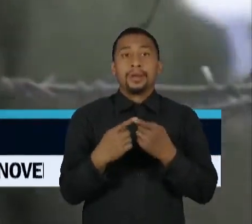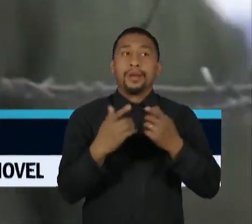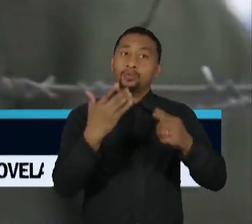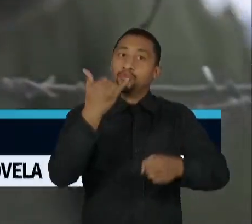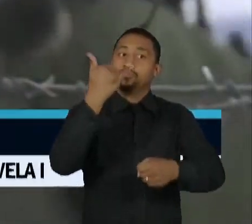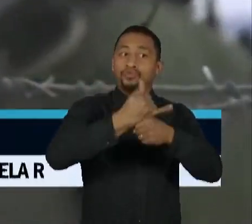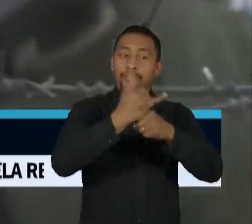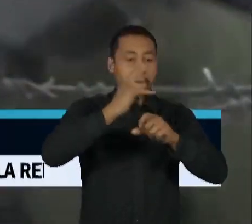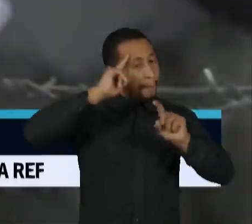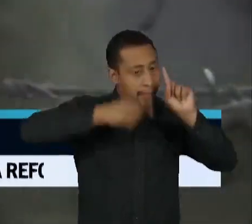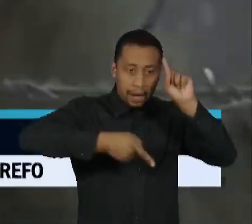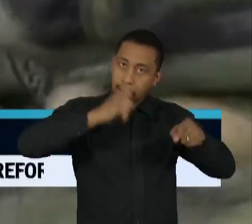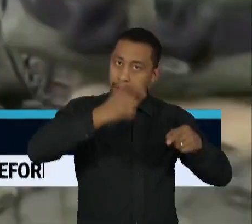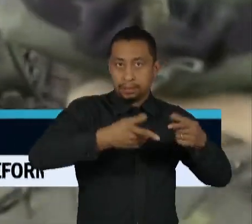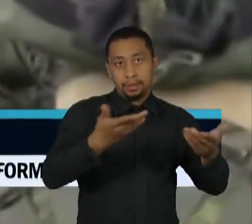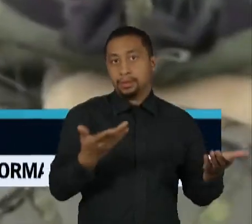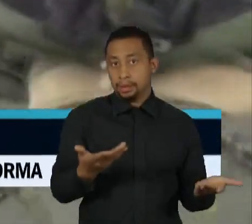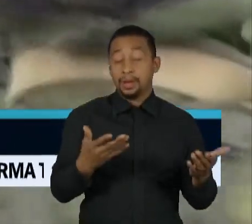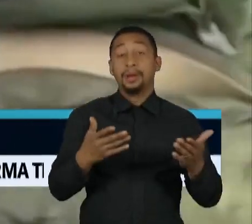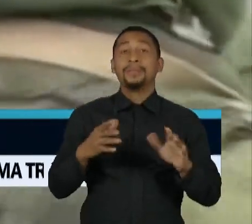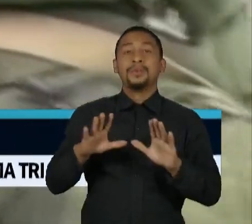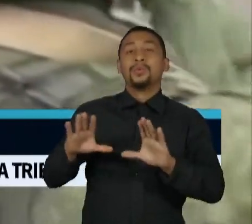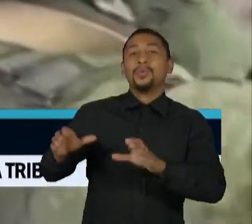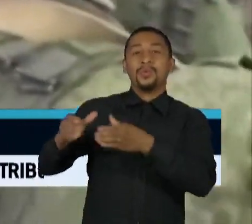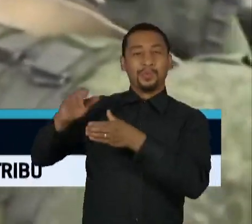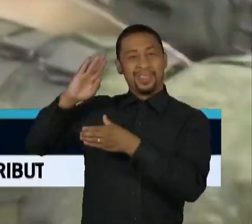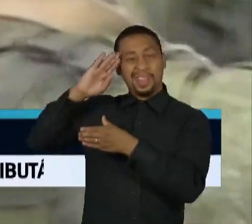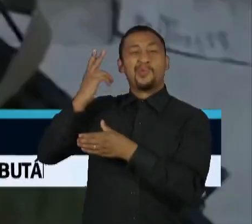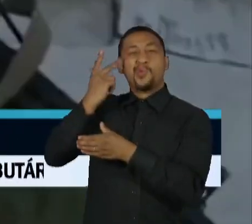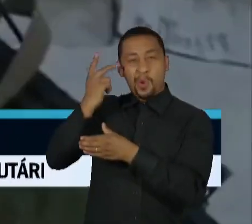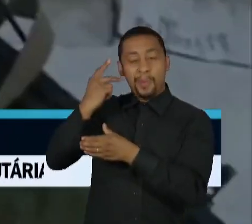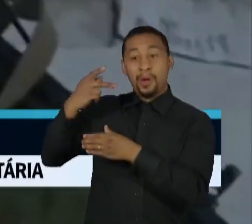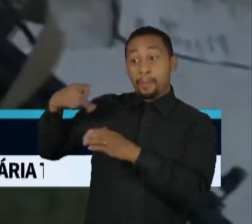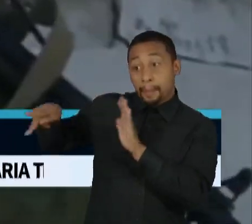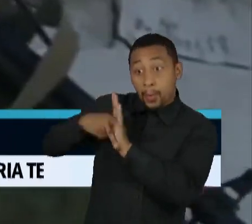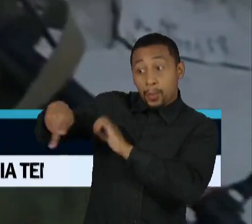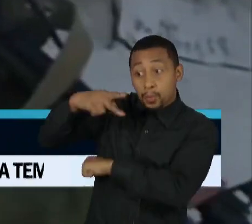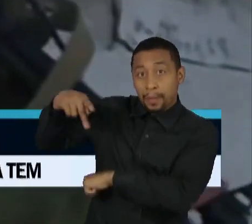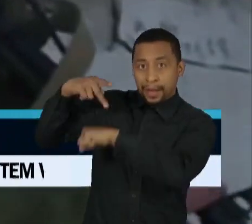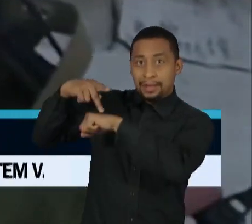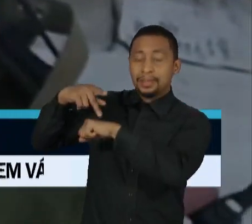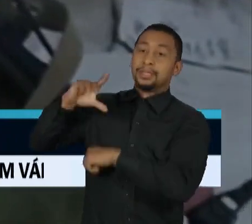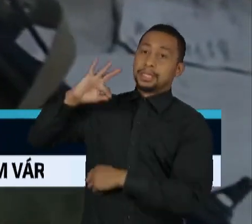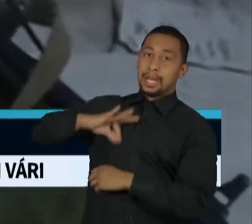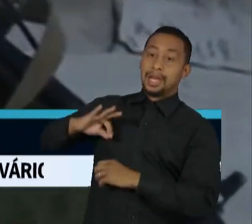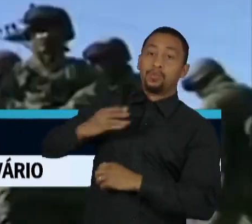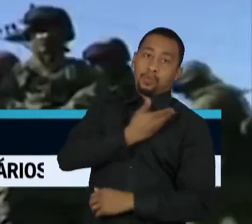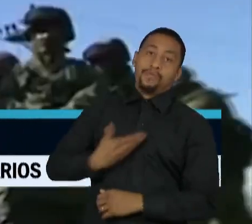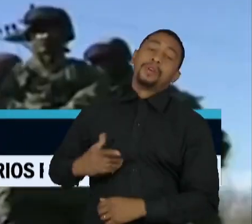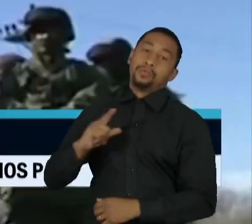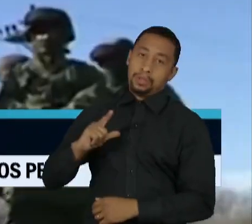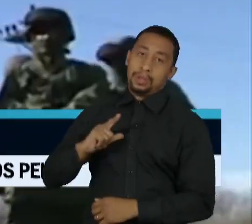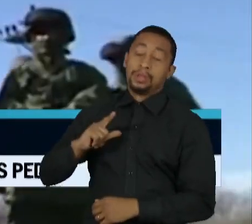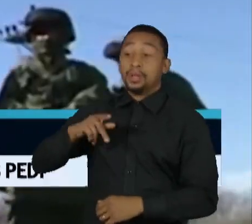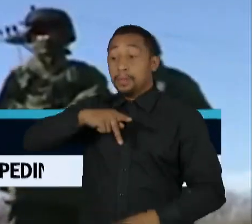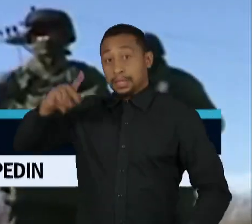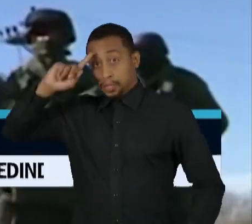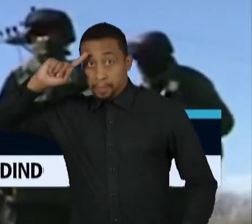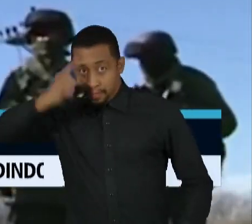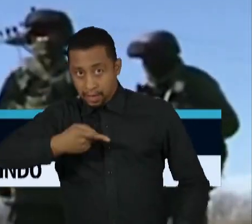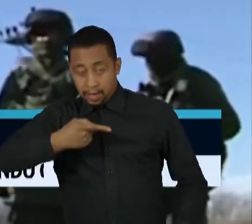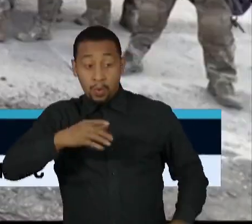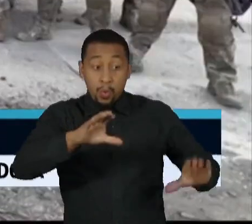chefe normalmente é o presidente da República ou o primeiro-ministro, né? A força paramilitar privada, ela se difere da força